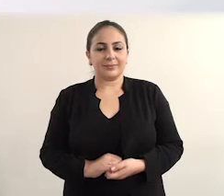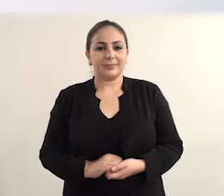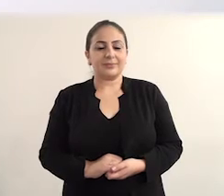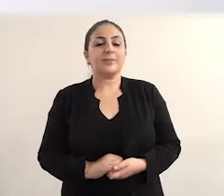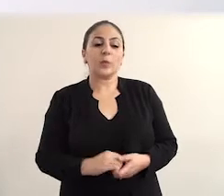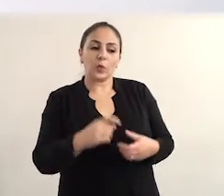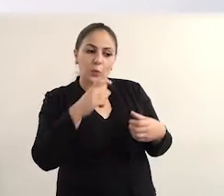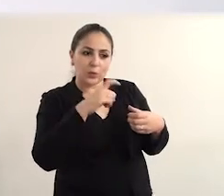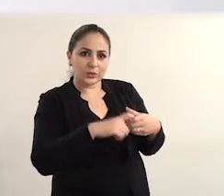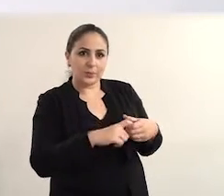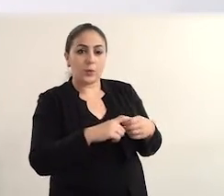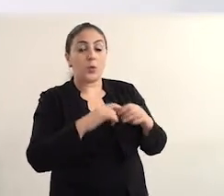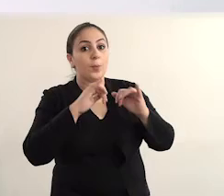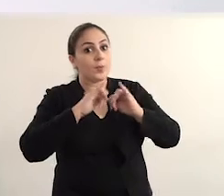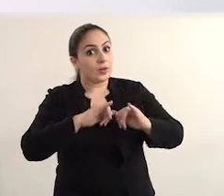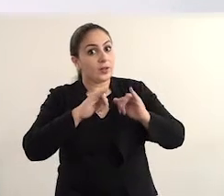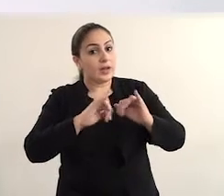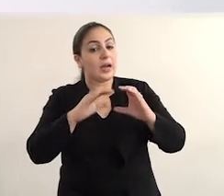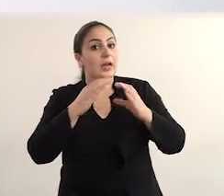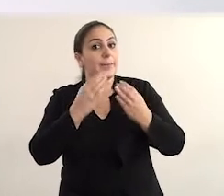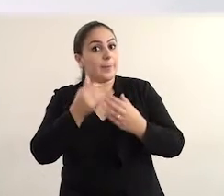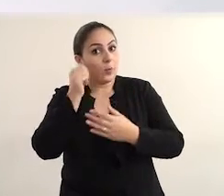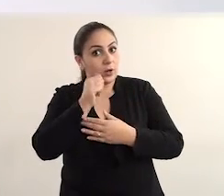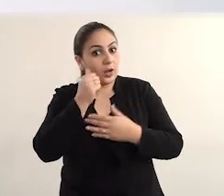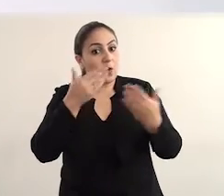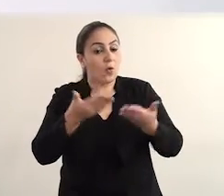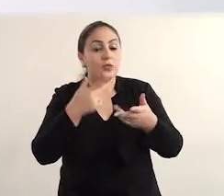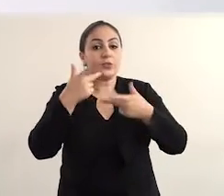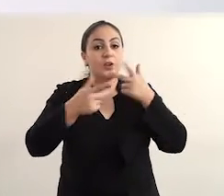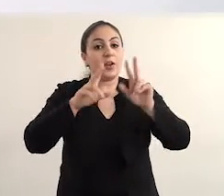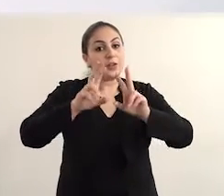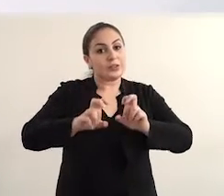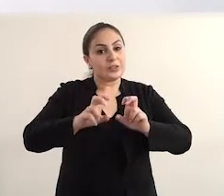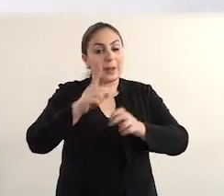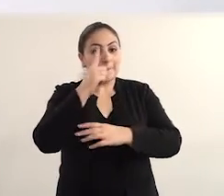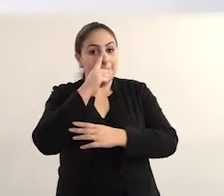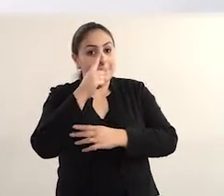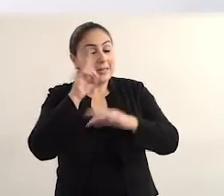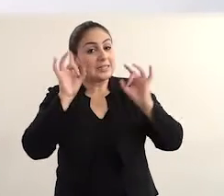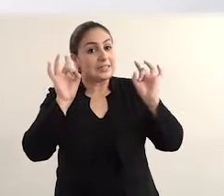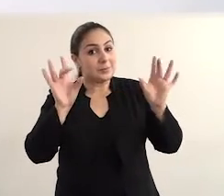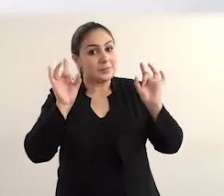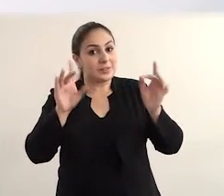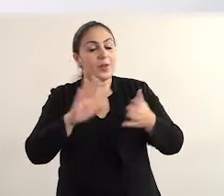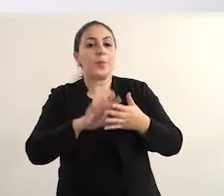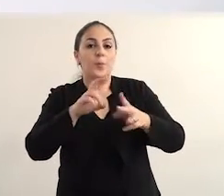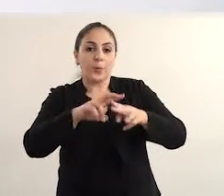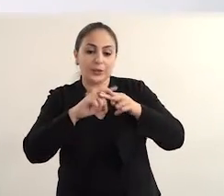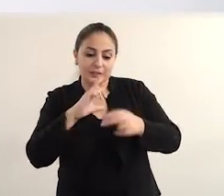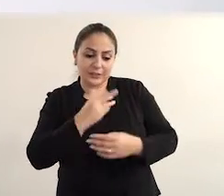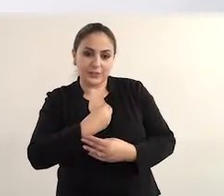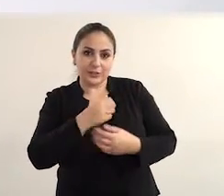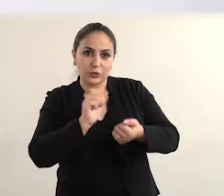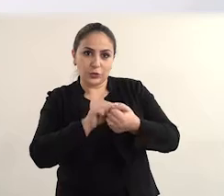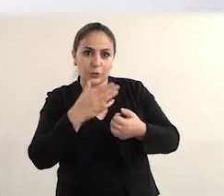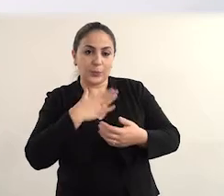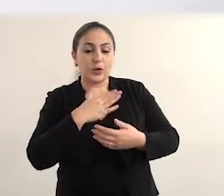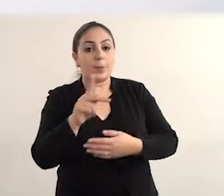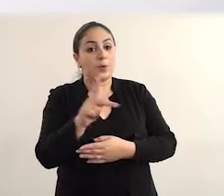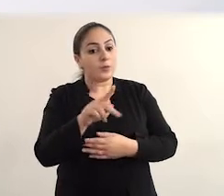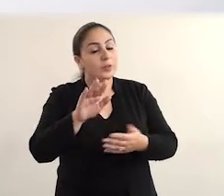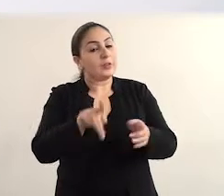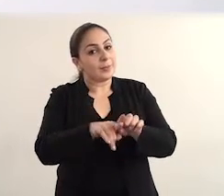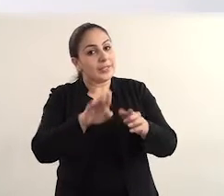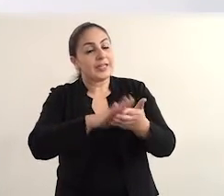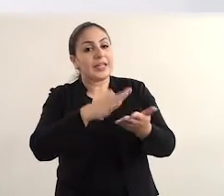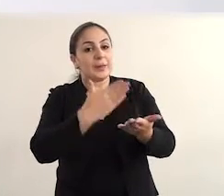Estamos de volta com o programa Câmara Mulher, que hoje traz o assunto Mães Especiais, Por isso está aqui comigo a professora e